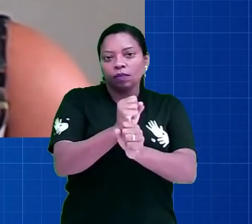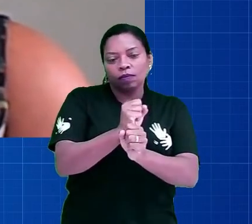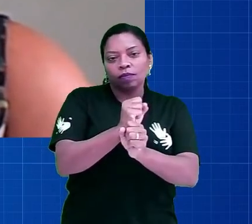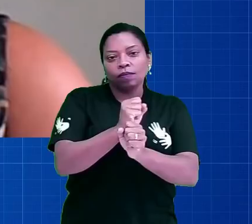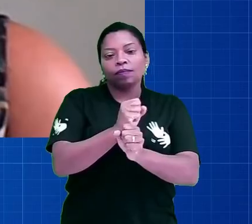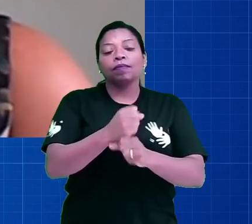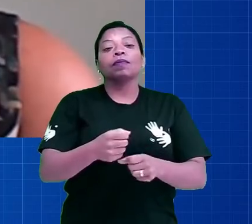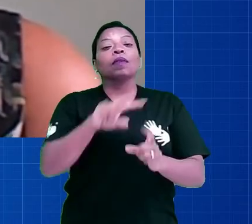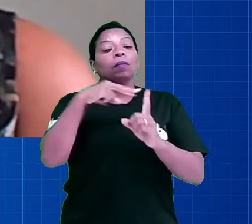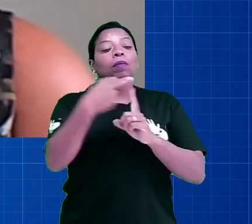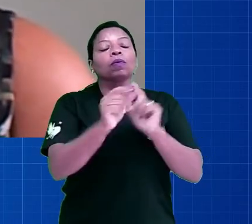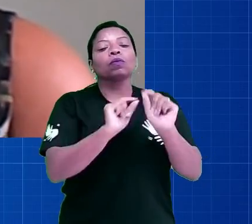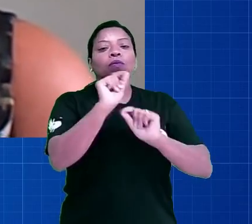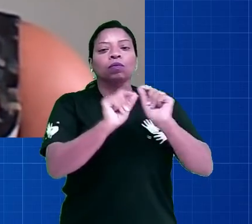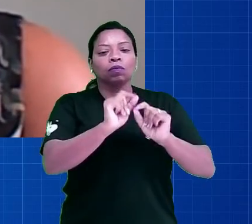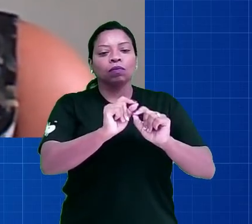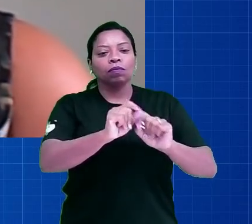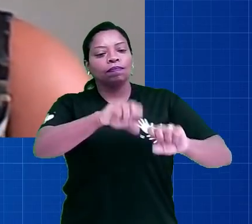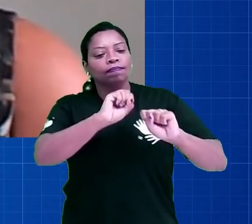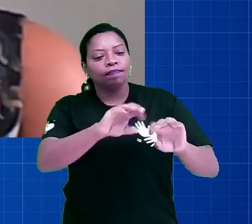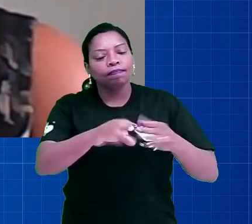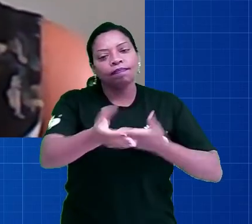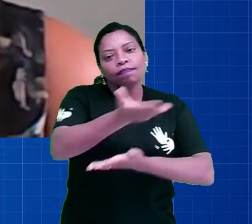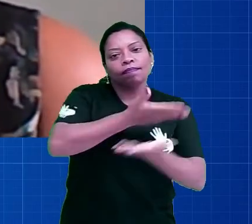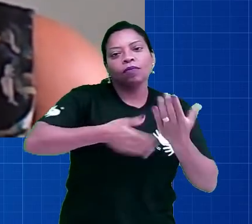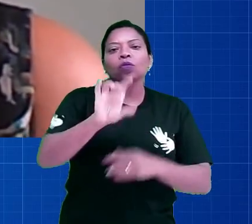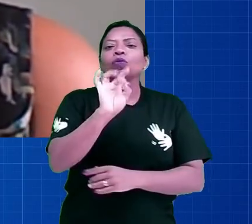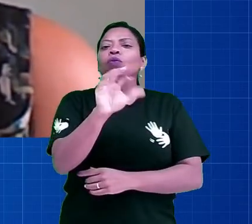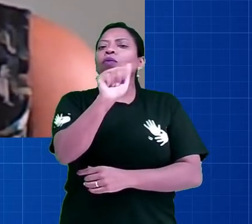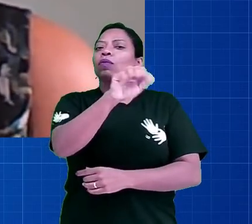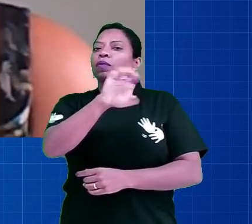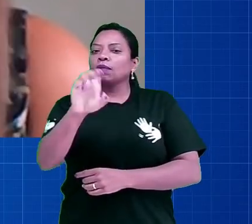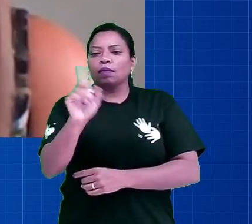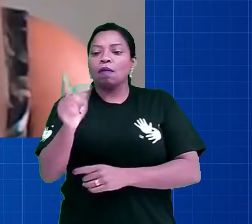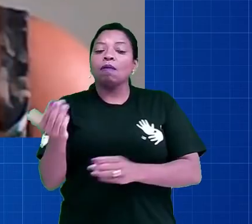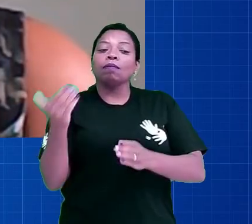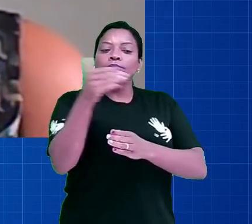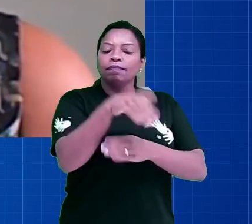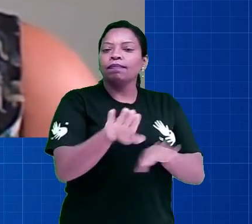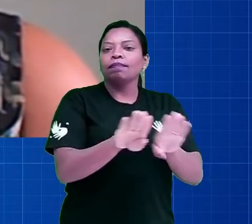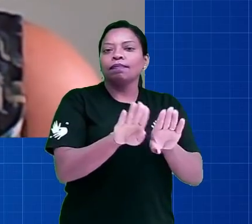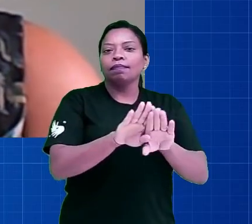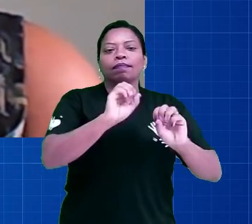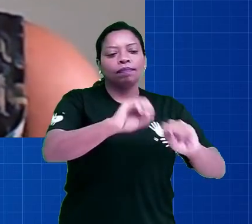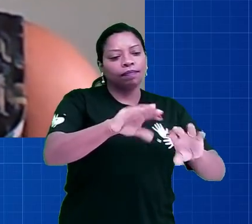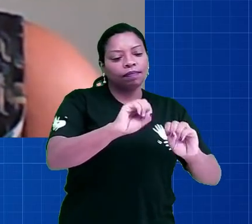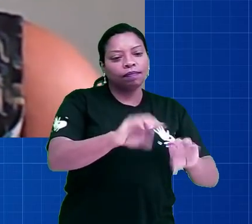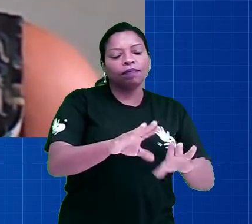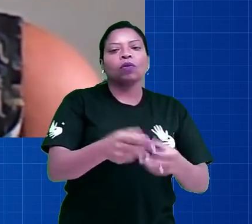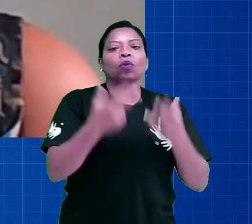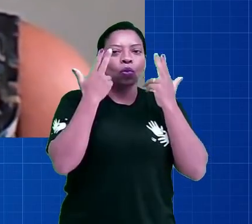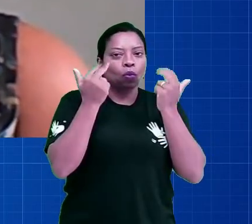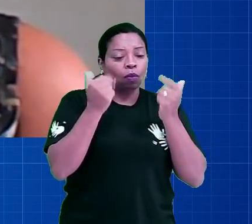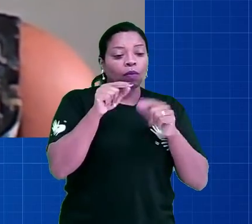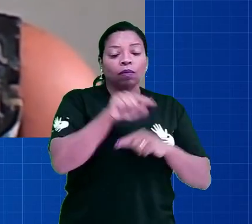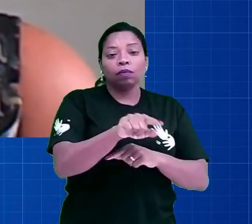nessa perspectiva de atender a criança não só no AEE, né, na sala multifuncional, mas também fazem